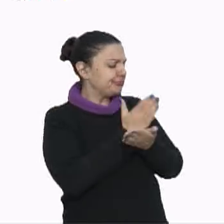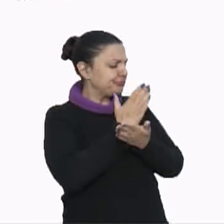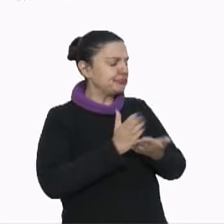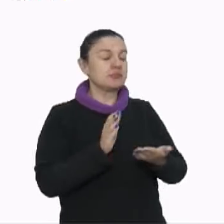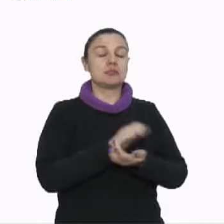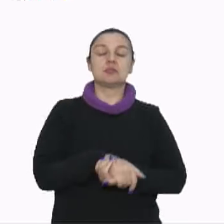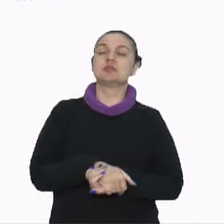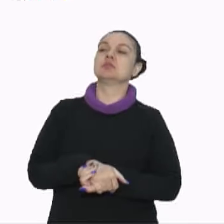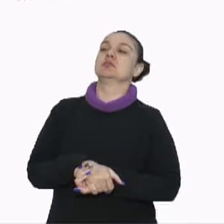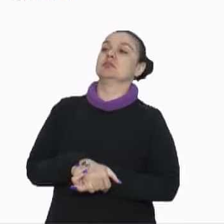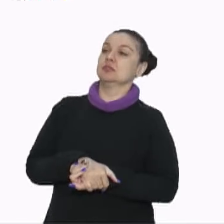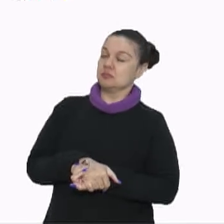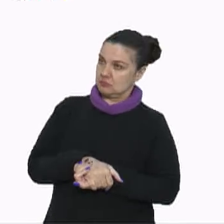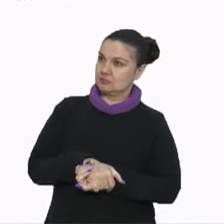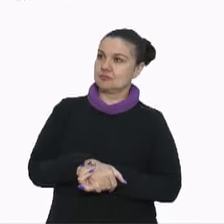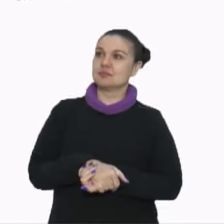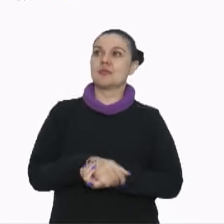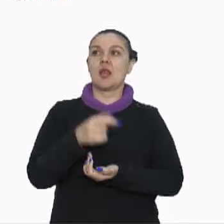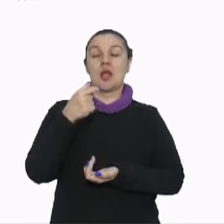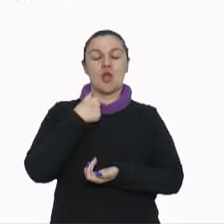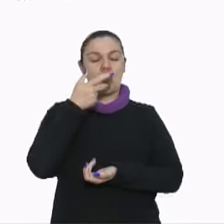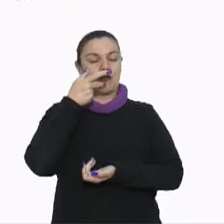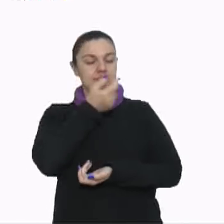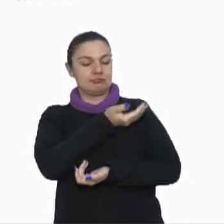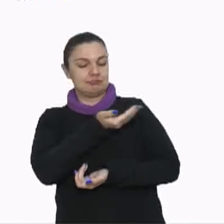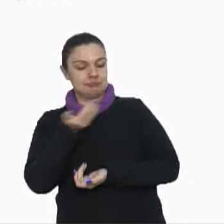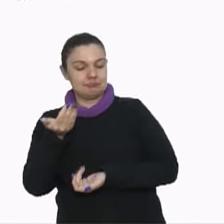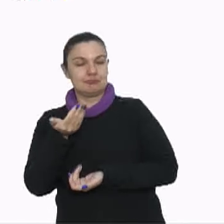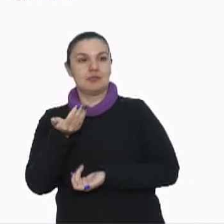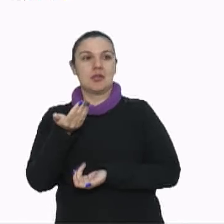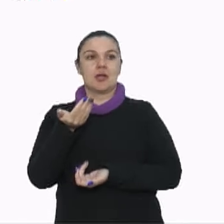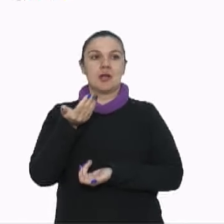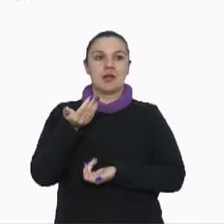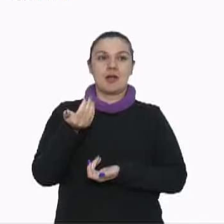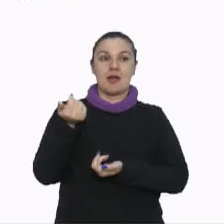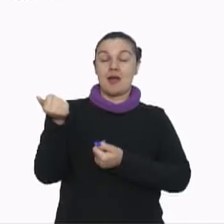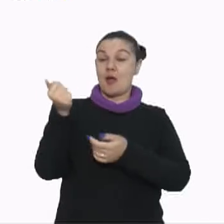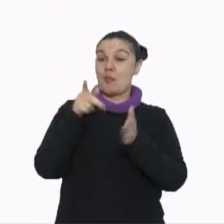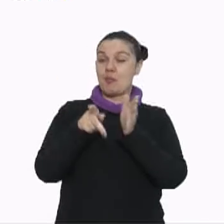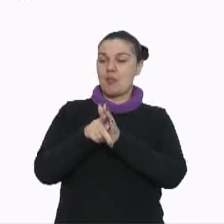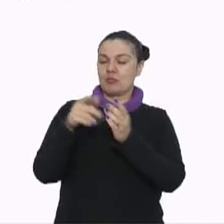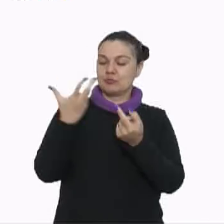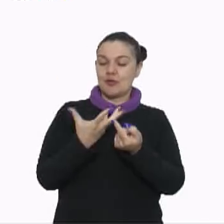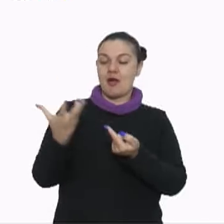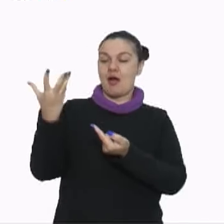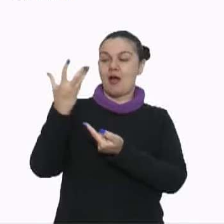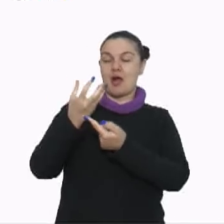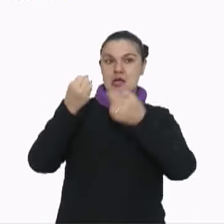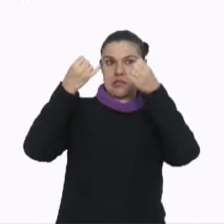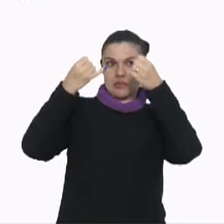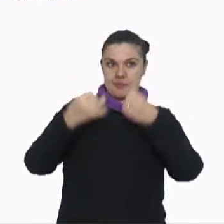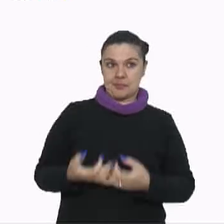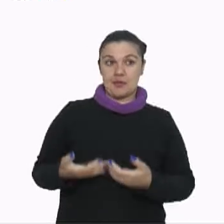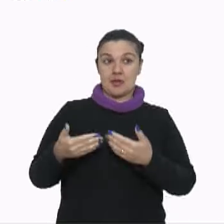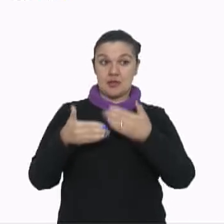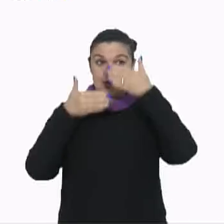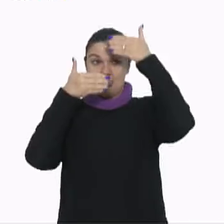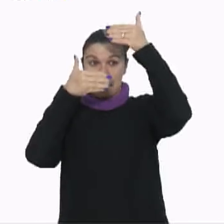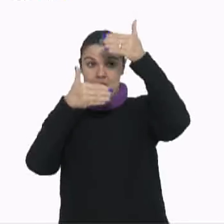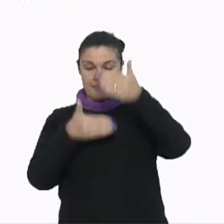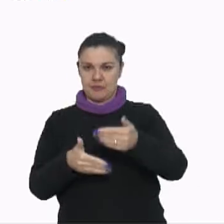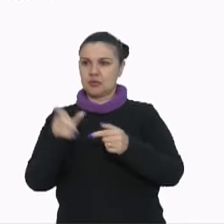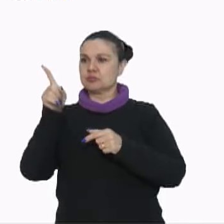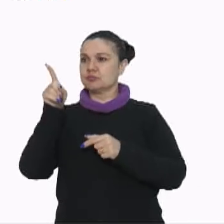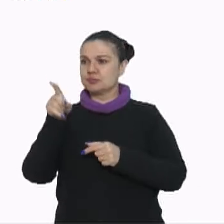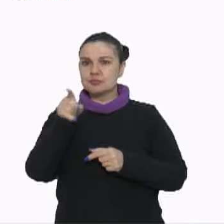classifica? Resposta: eu chamaria essa série de arte narrativa. Na frente de um quadro desses,